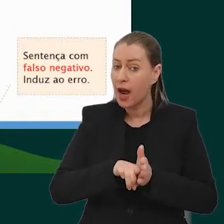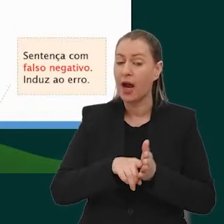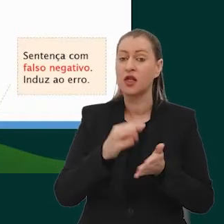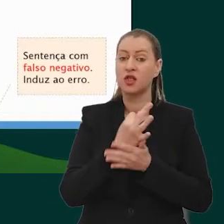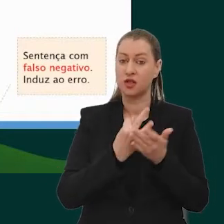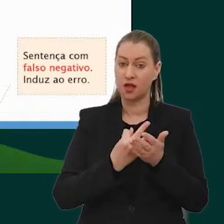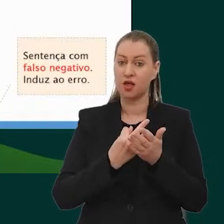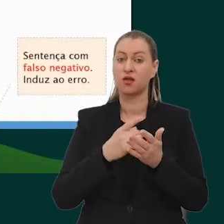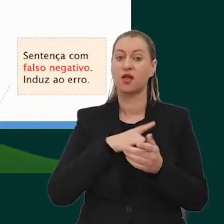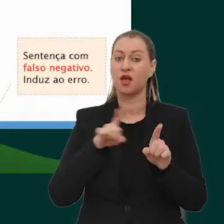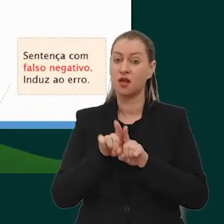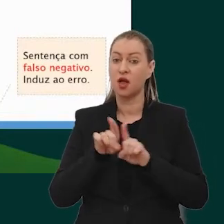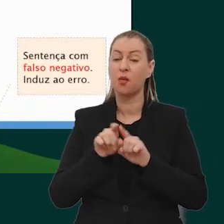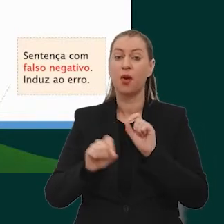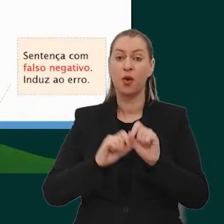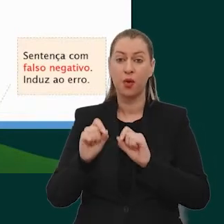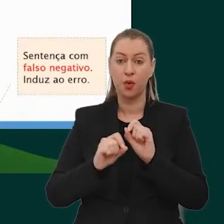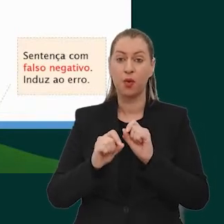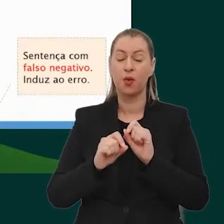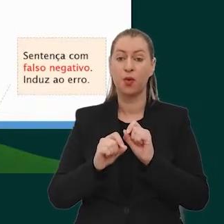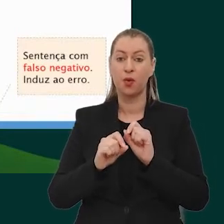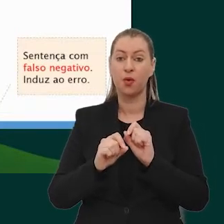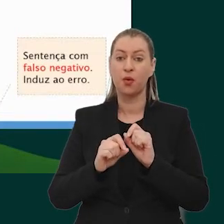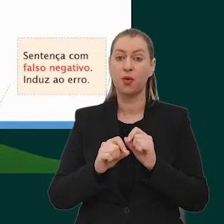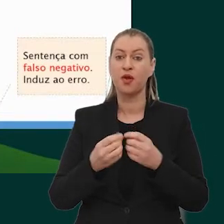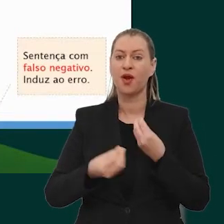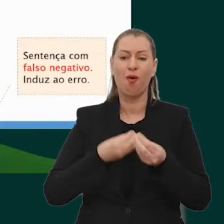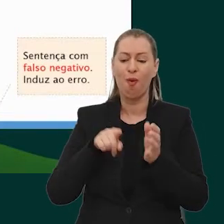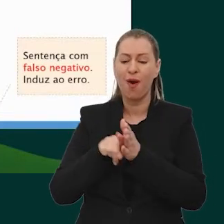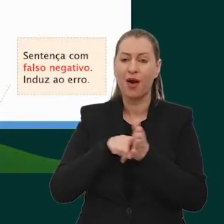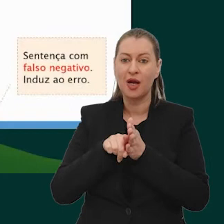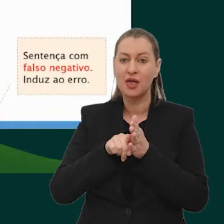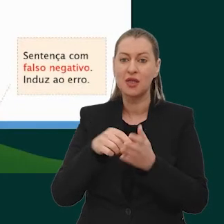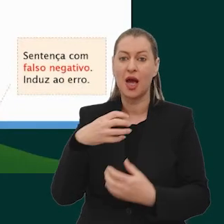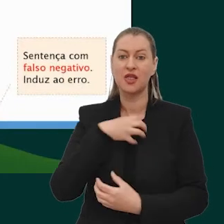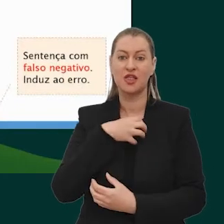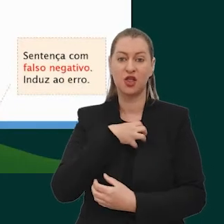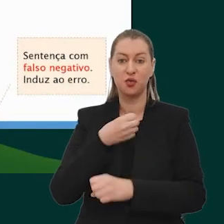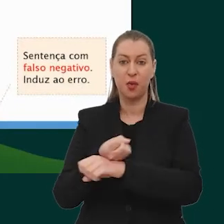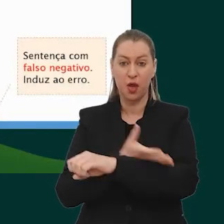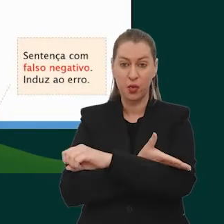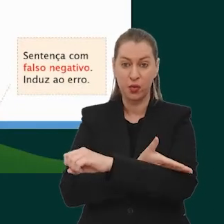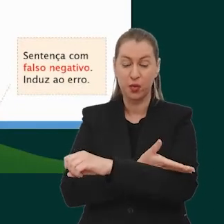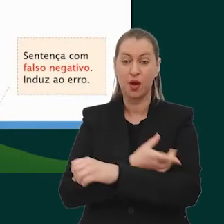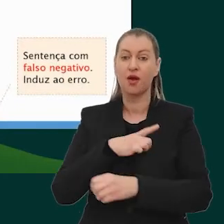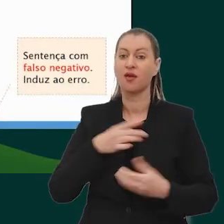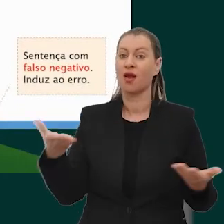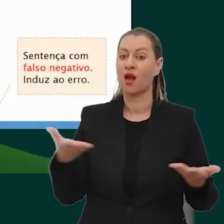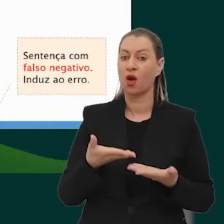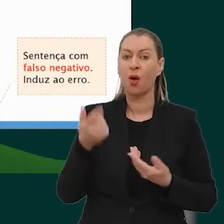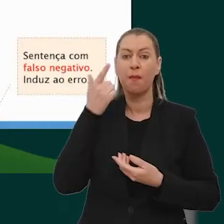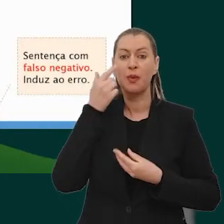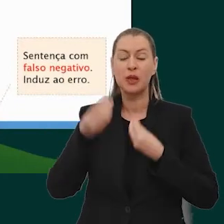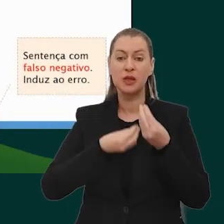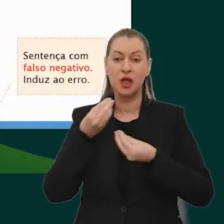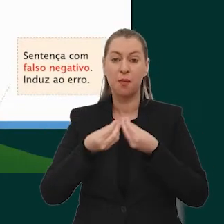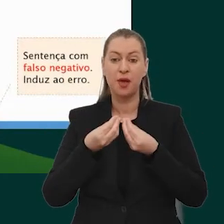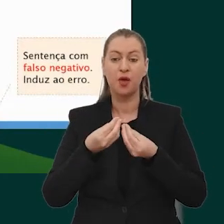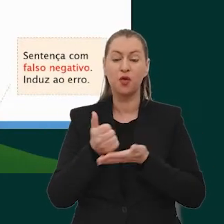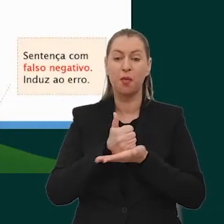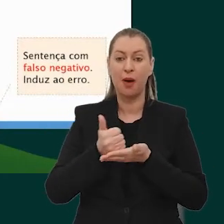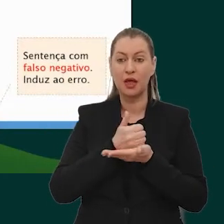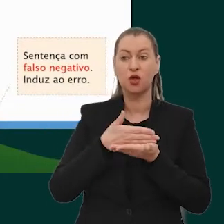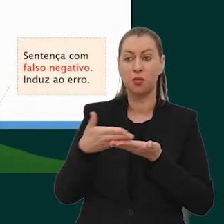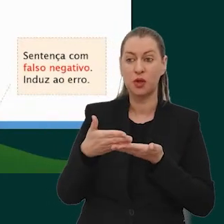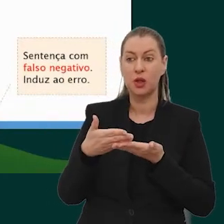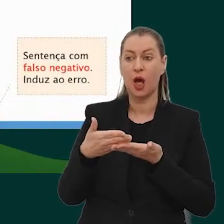mas algumas das aplicações é também análise de sentimentos, que cai exatamente naquele processamento básico inicial,